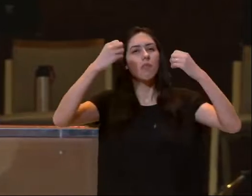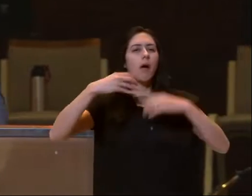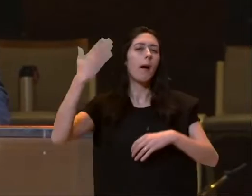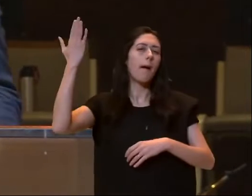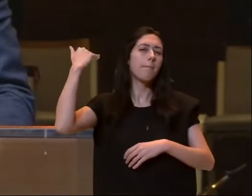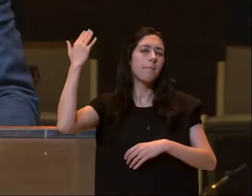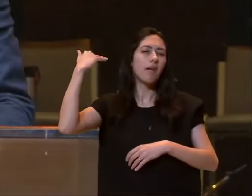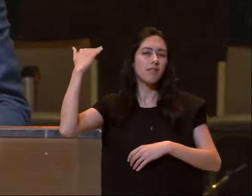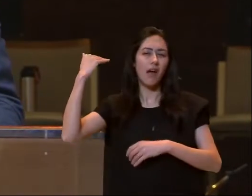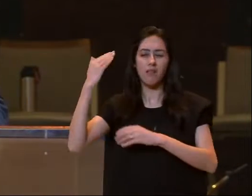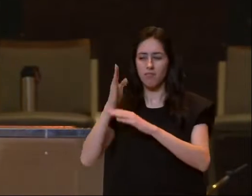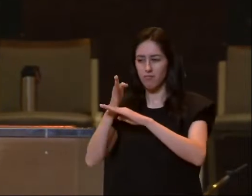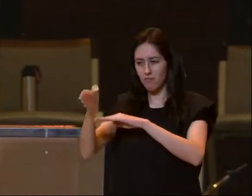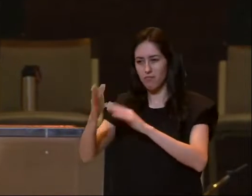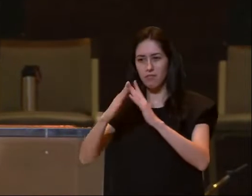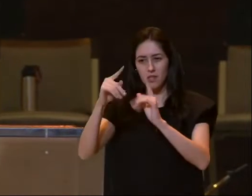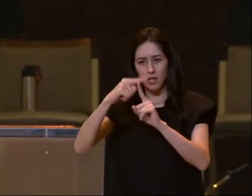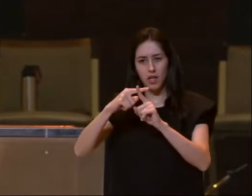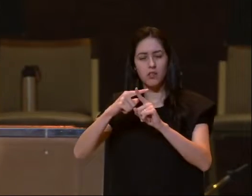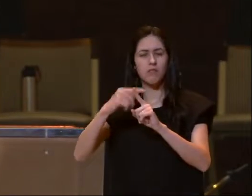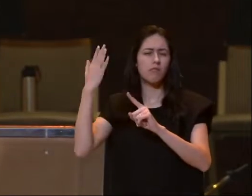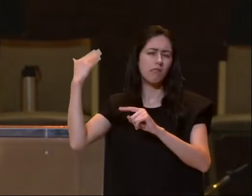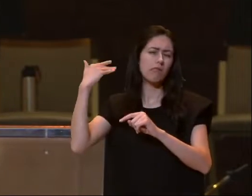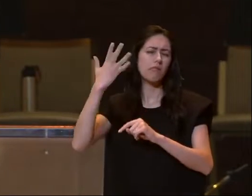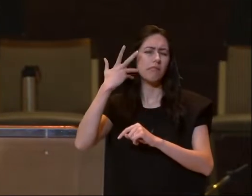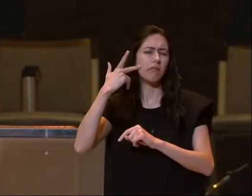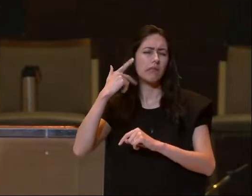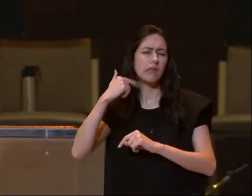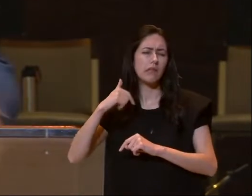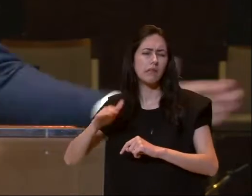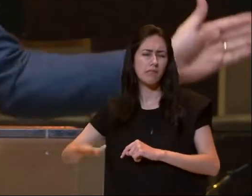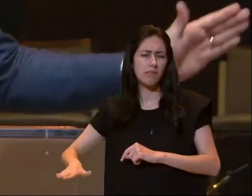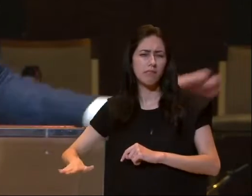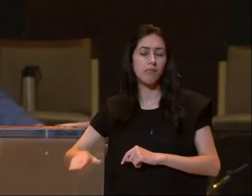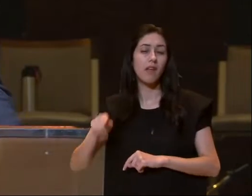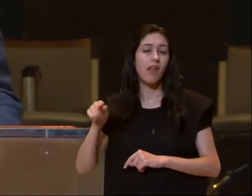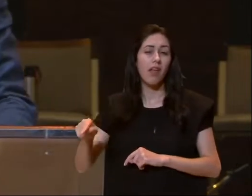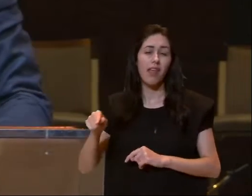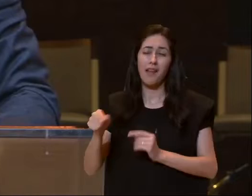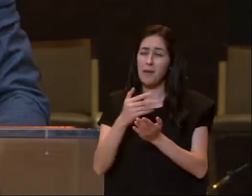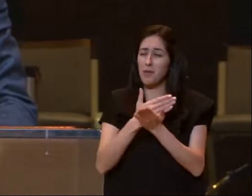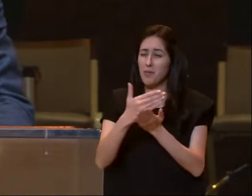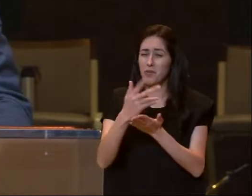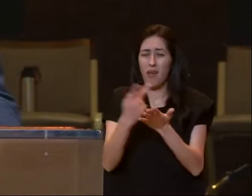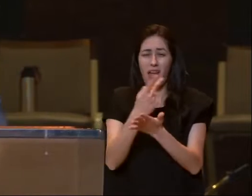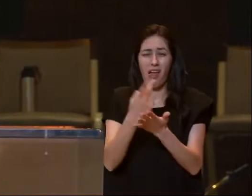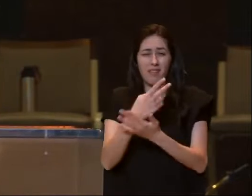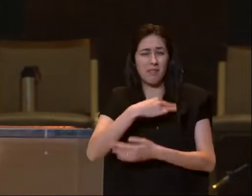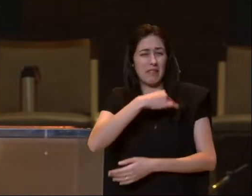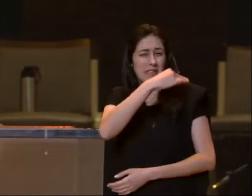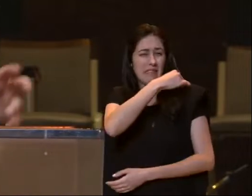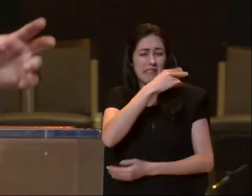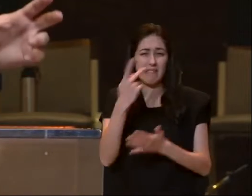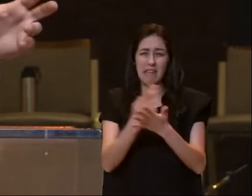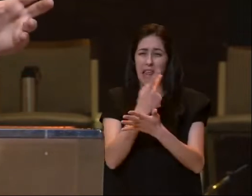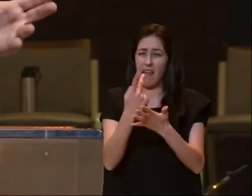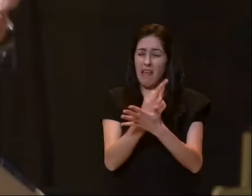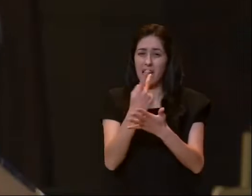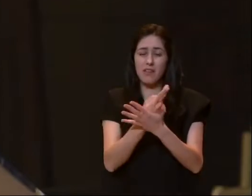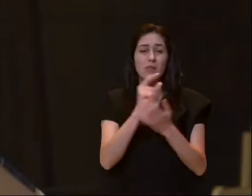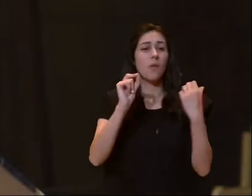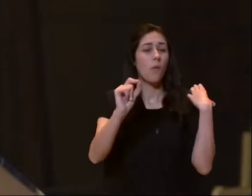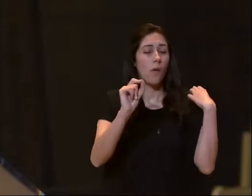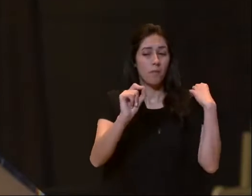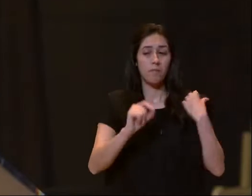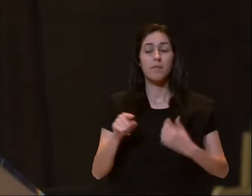era pequena, e ele começou muito mal no ministério. A igreja, quando